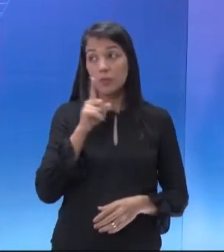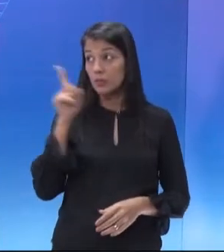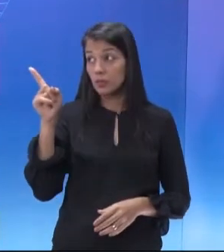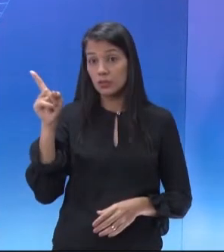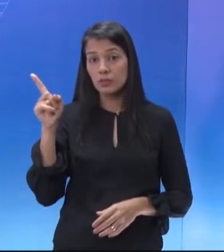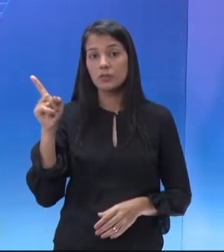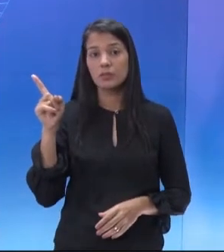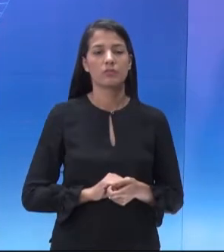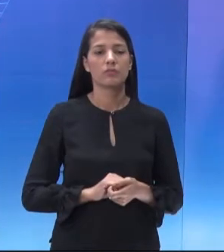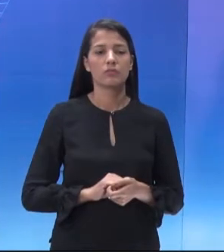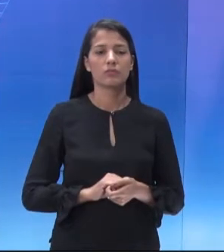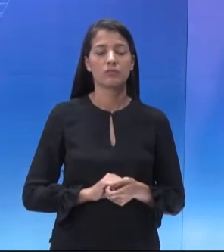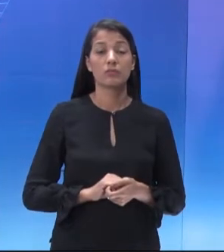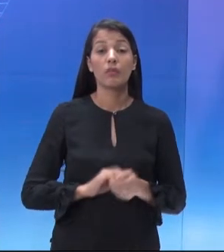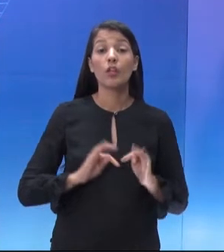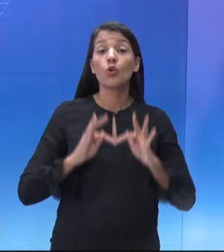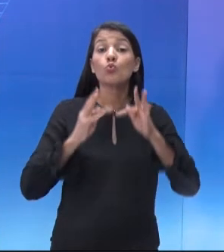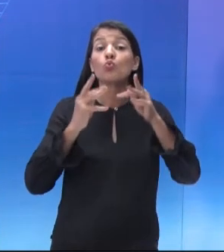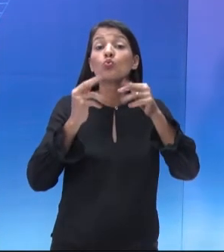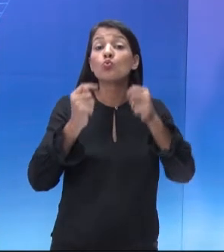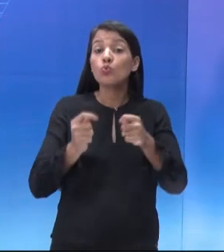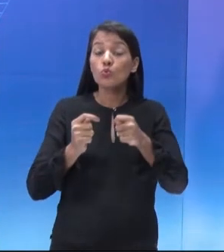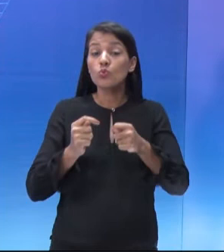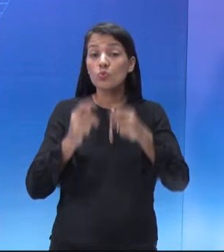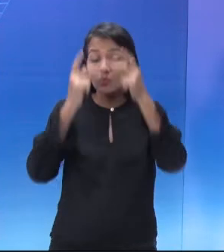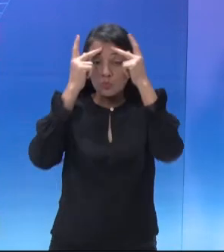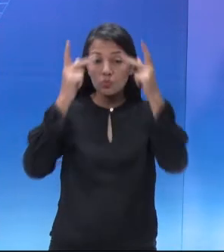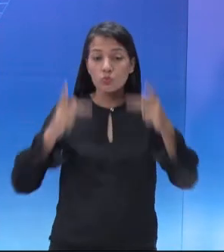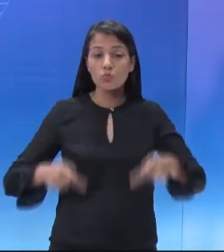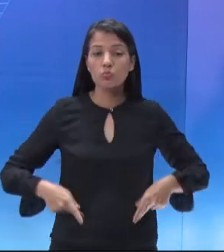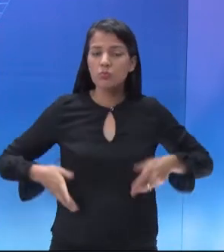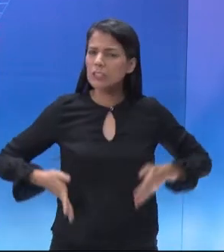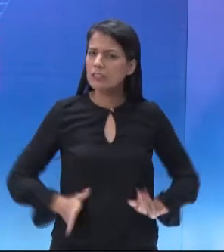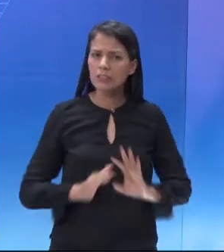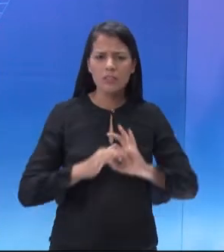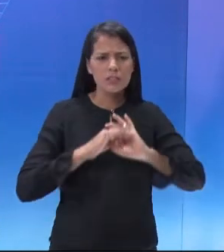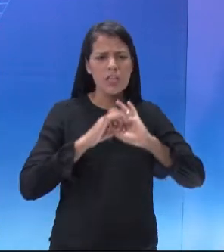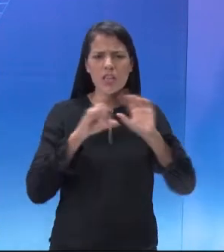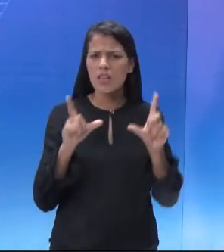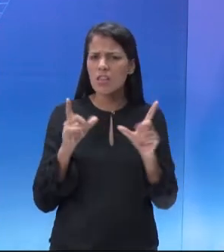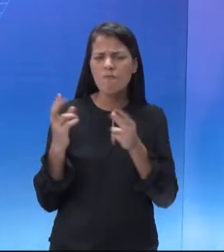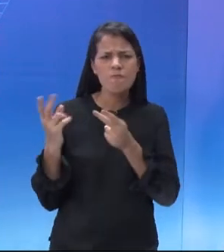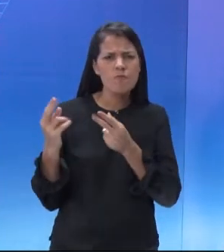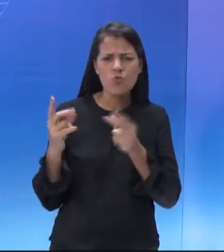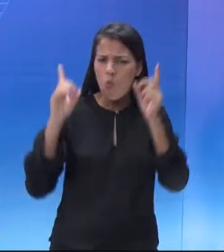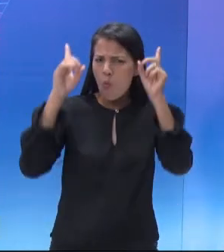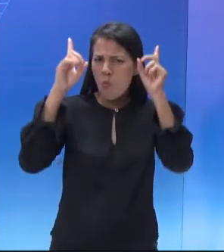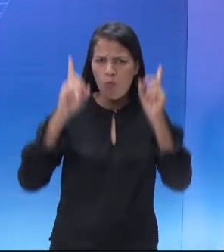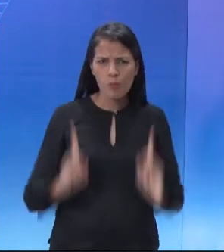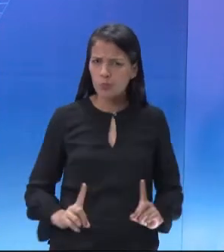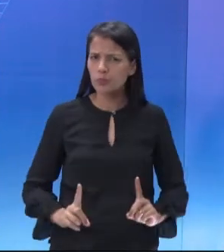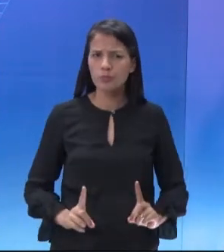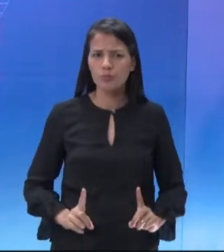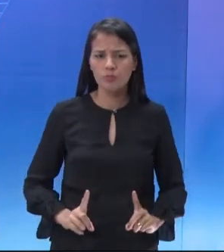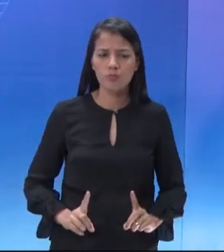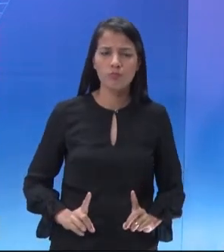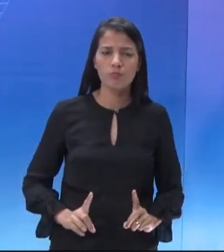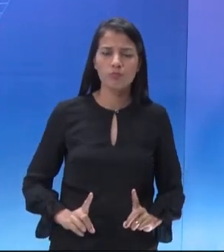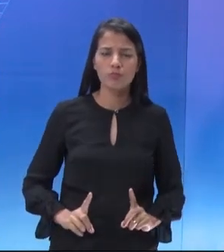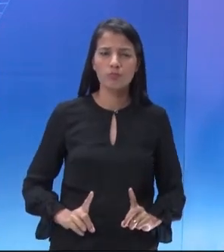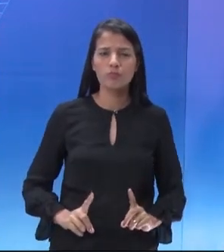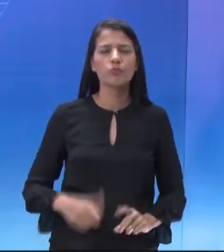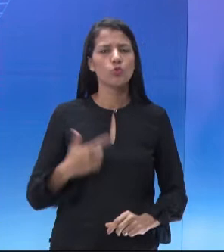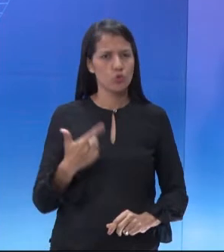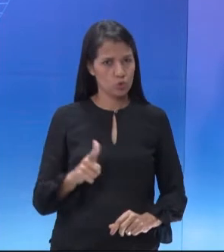primeira: todos os seres humanos nascem livres e iguais em dignidades e